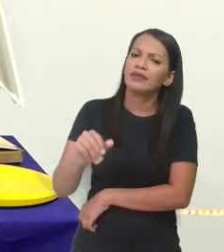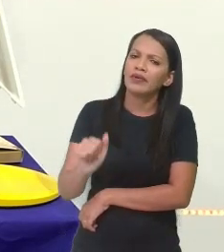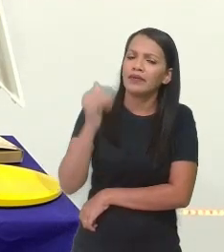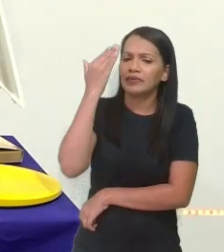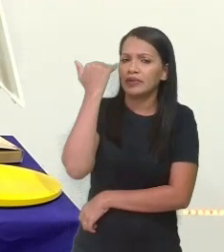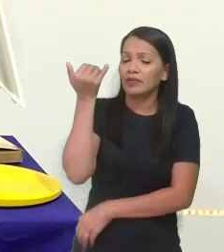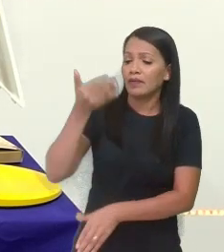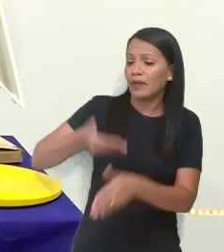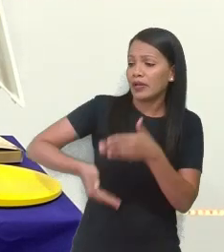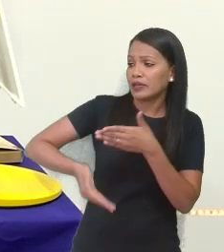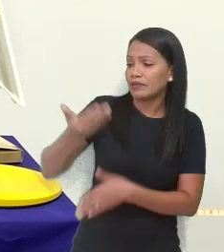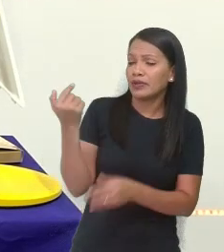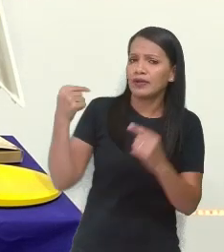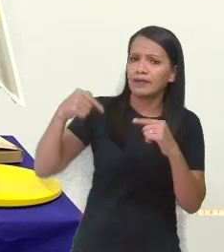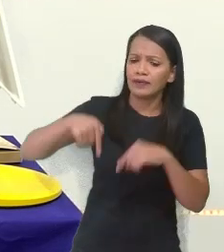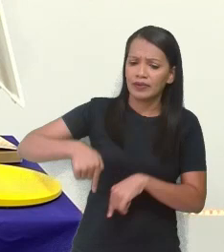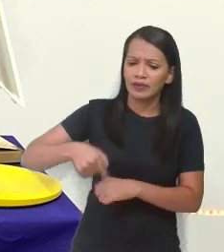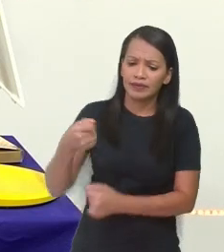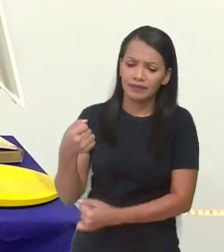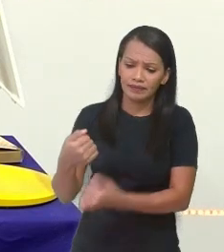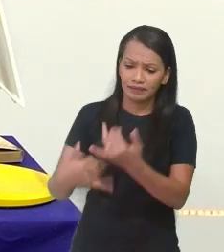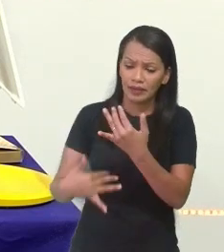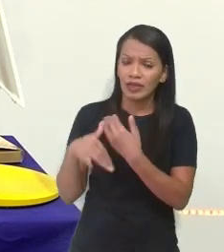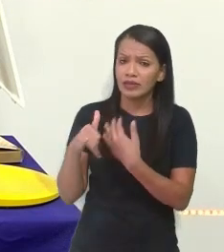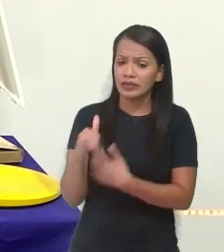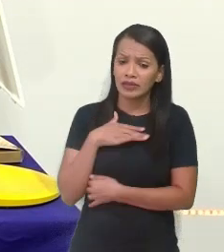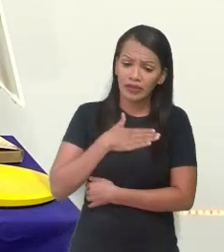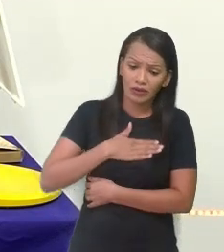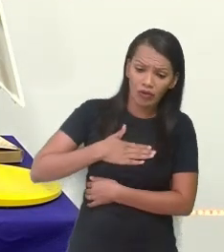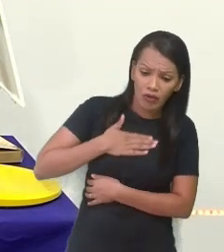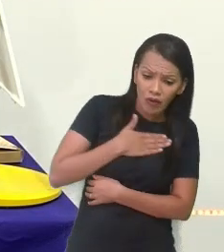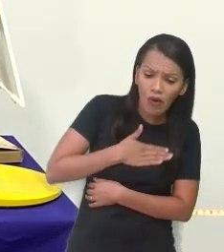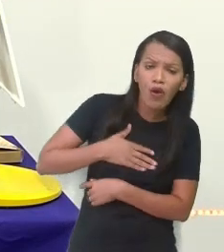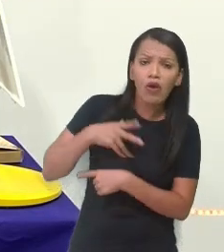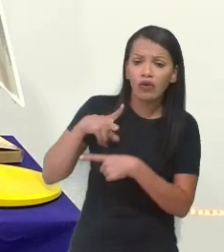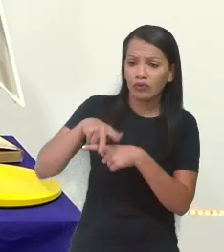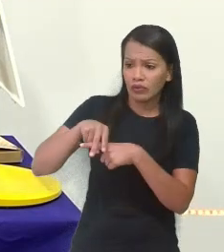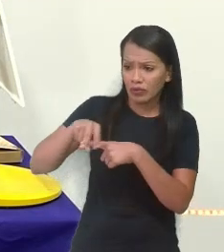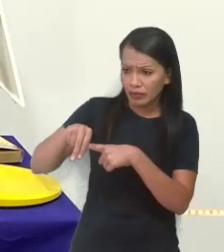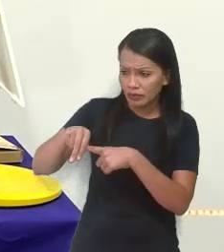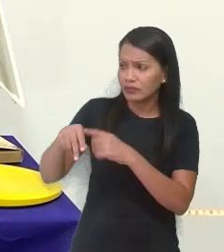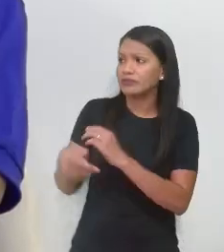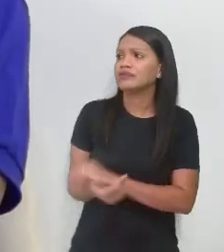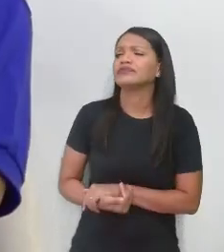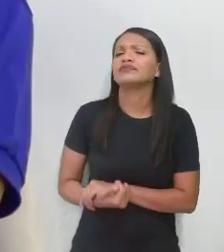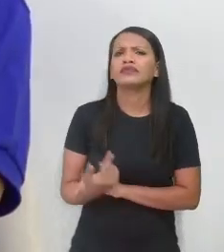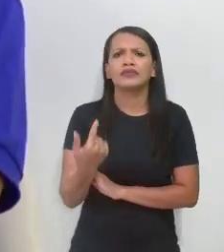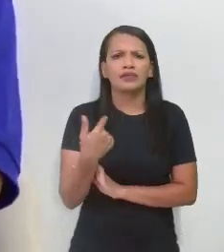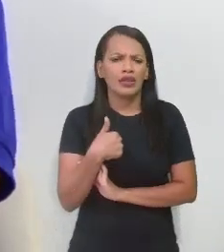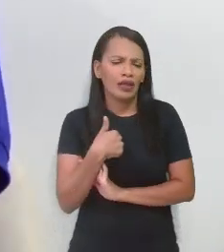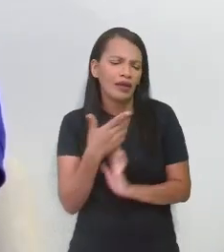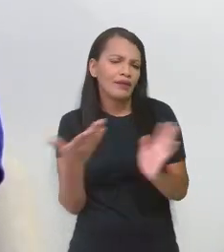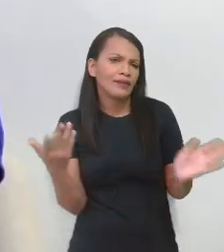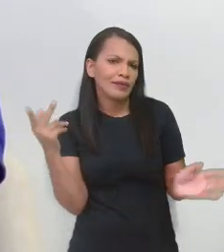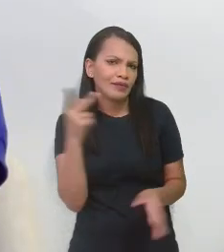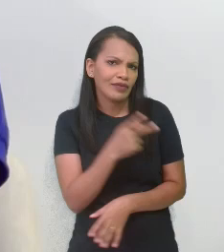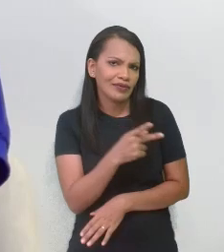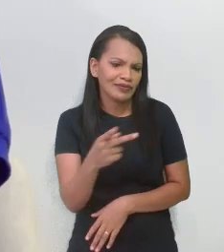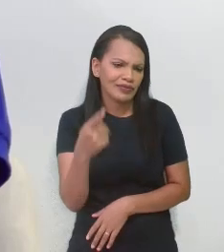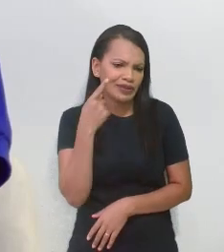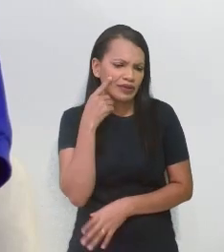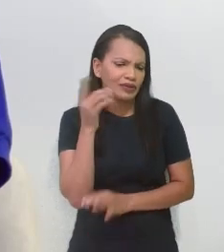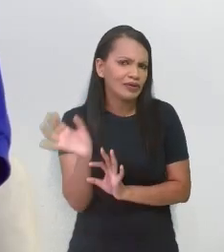essa participação aí no chat e se ela gosta de cordel. E aí, professora Kedma? Ah, professora, eles